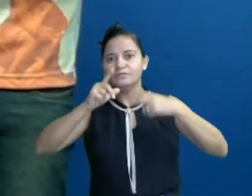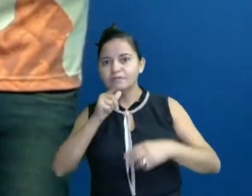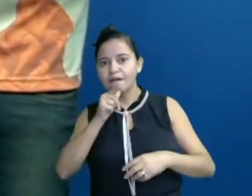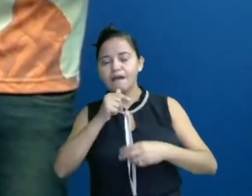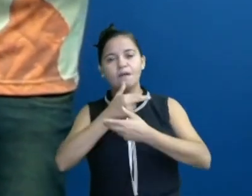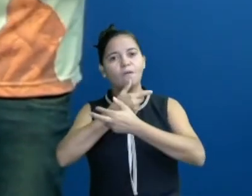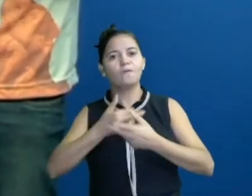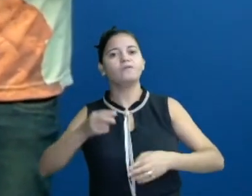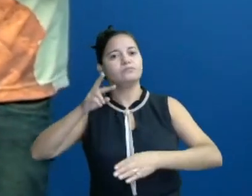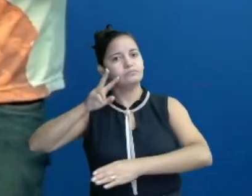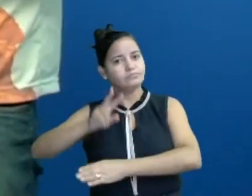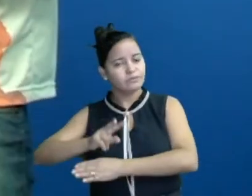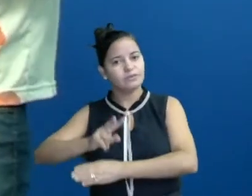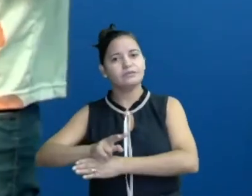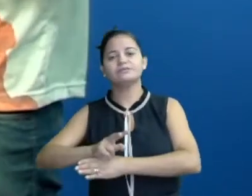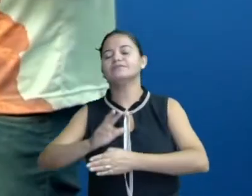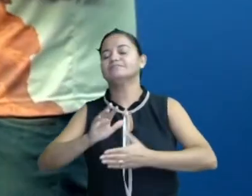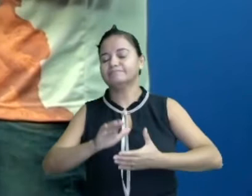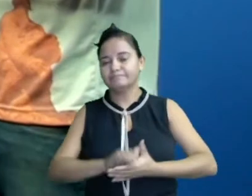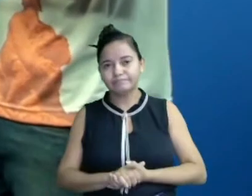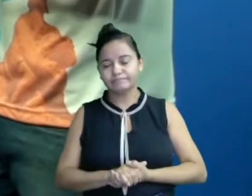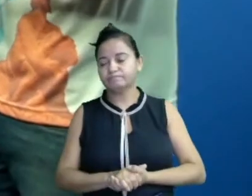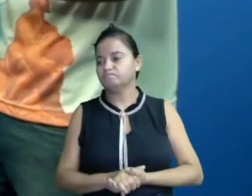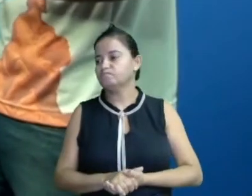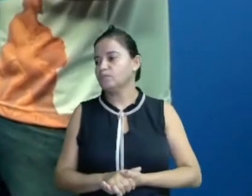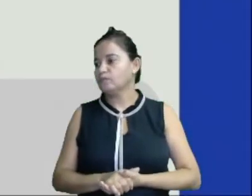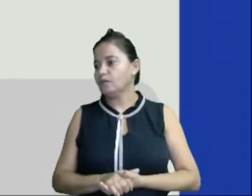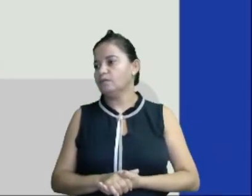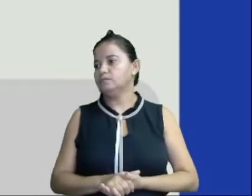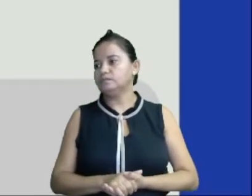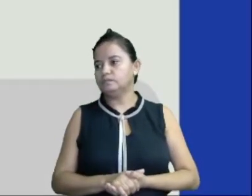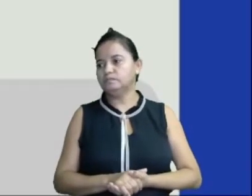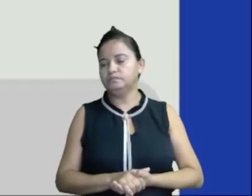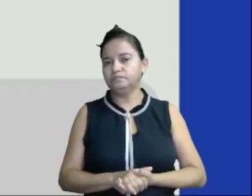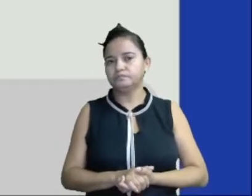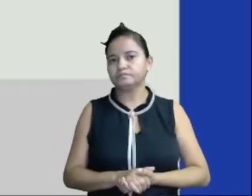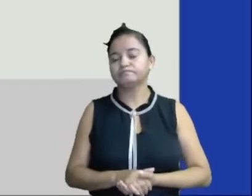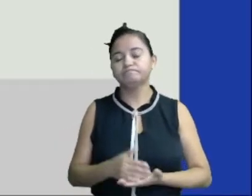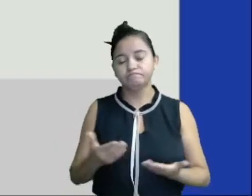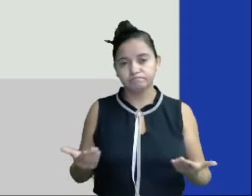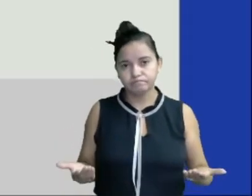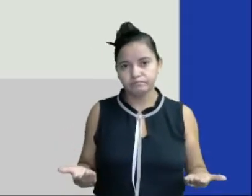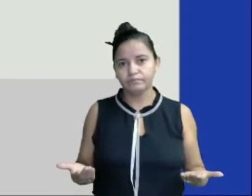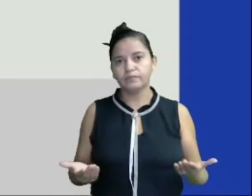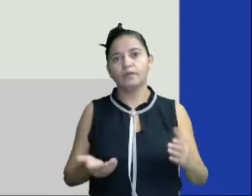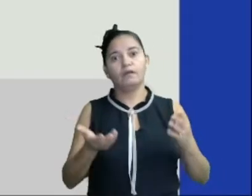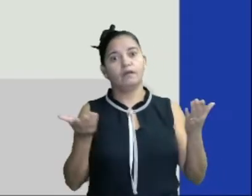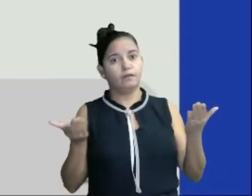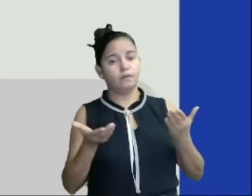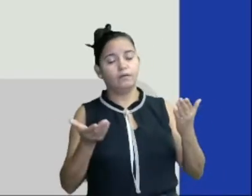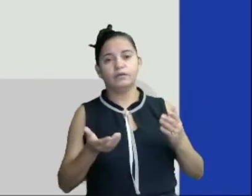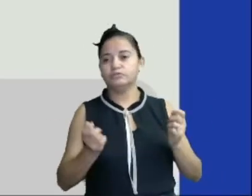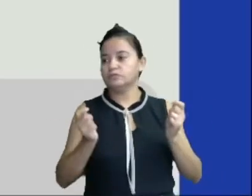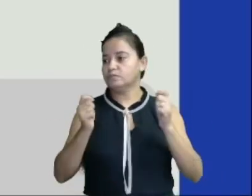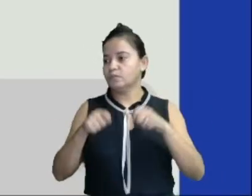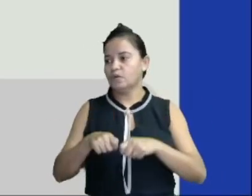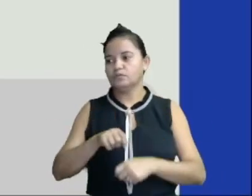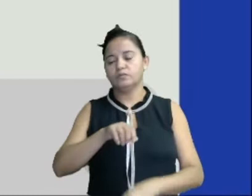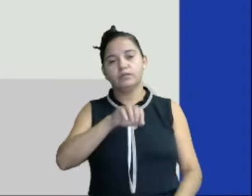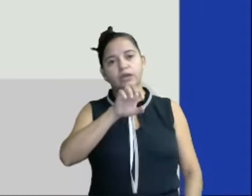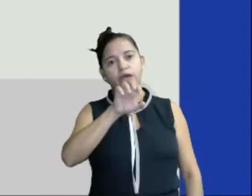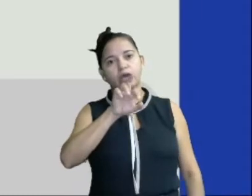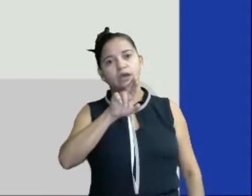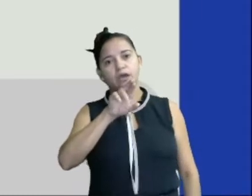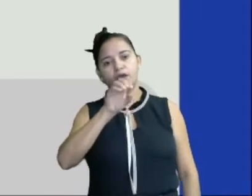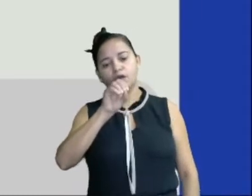certo? Que podem promover processos erosivos. Portanto, a gente pode classificar as erosões.